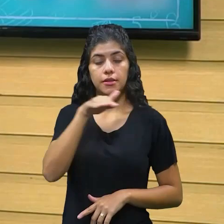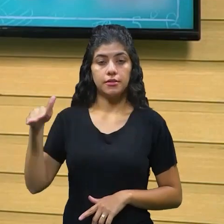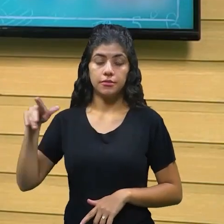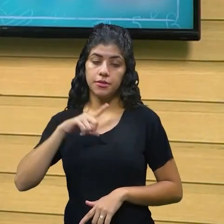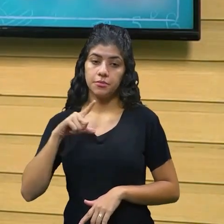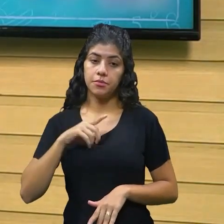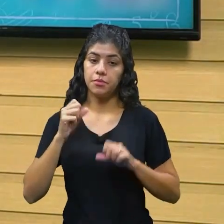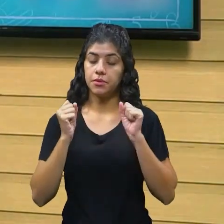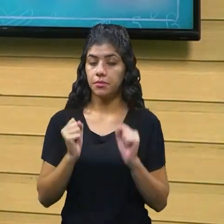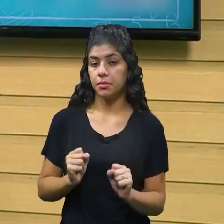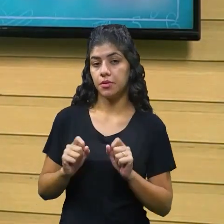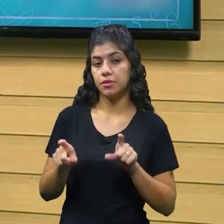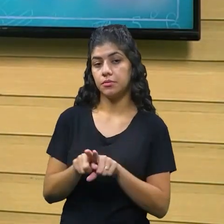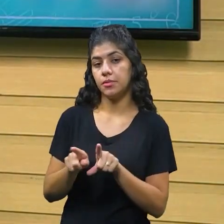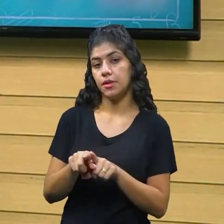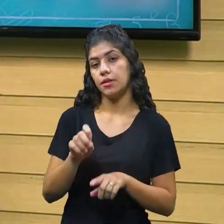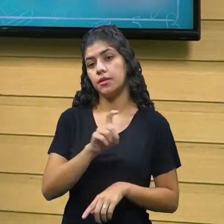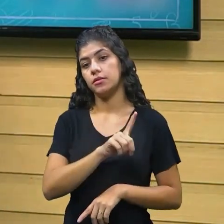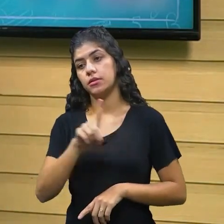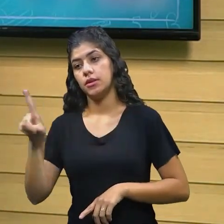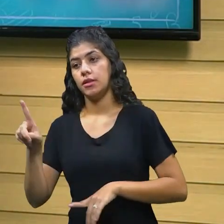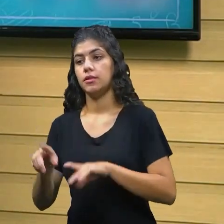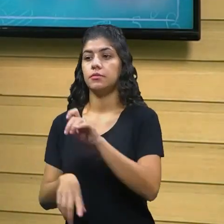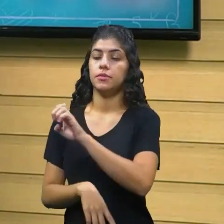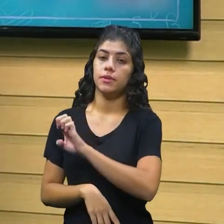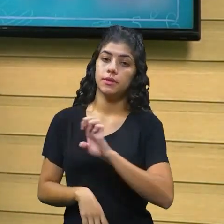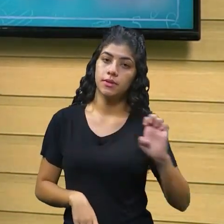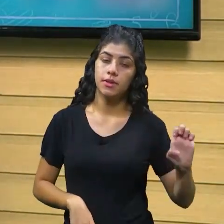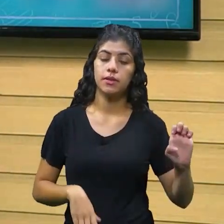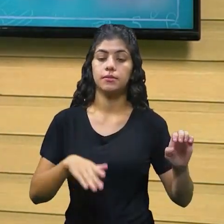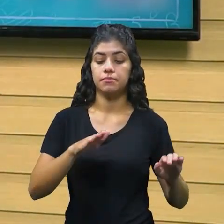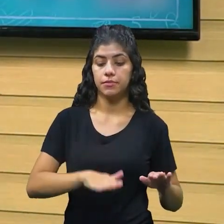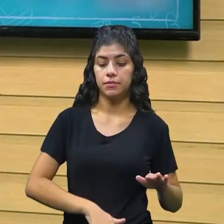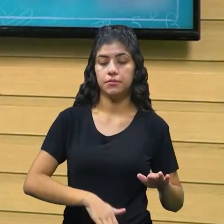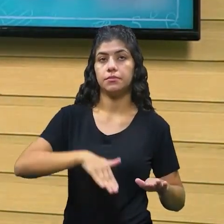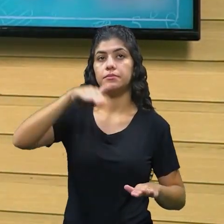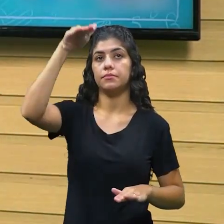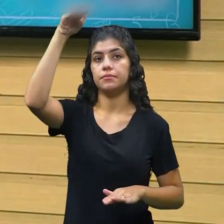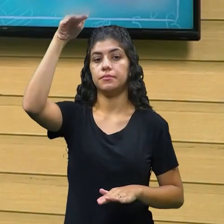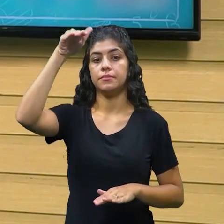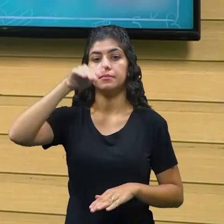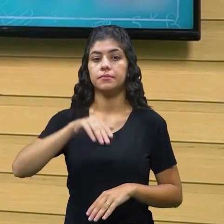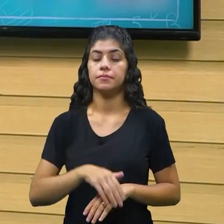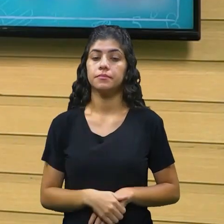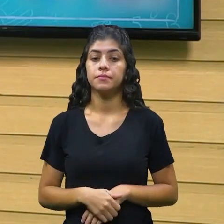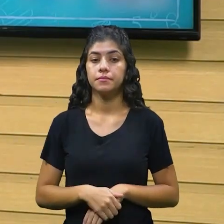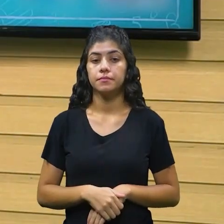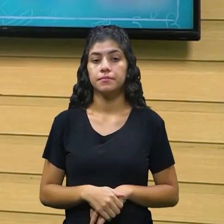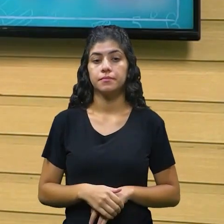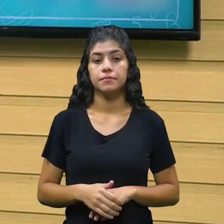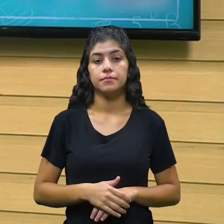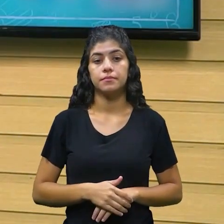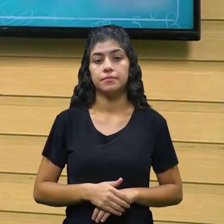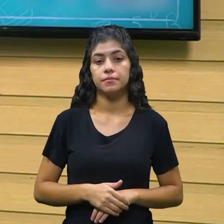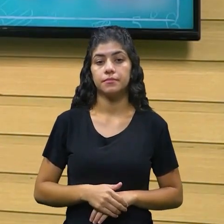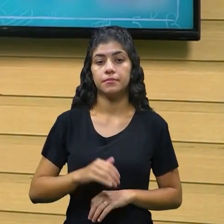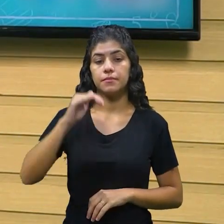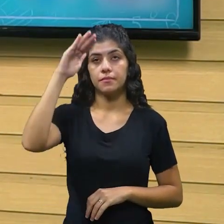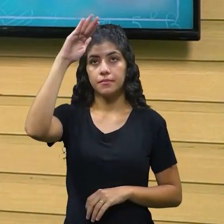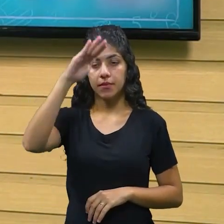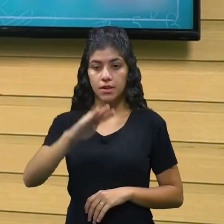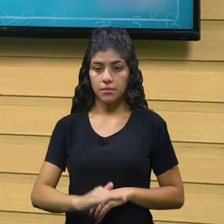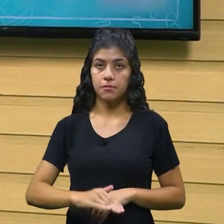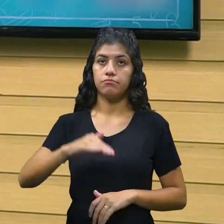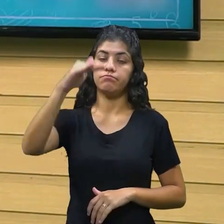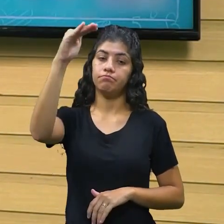pode mover esse objeto tanto para a direita quanto para a esquerda, né? No sentido vertical, você pode mover esse objeto tanto de baixo